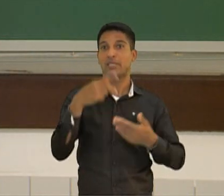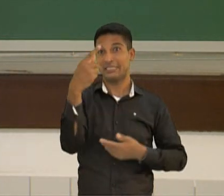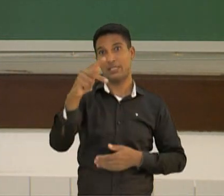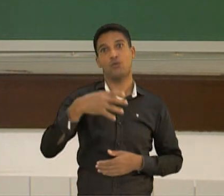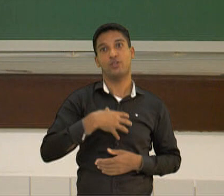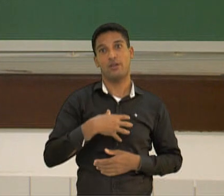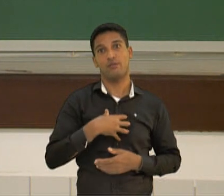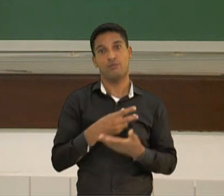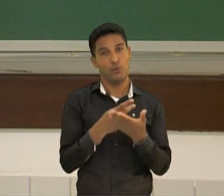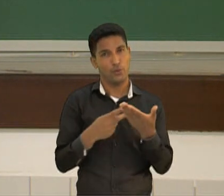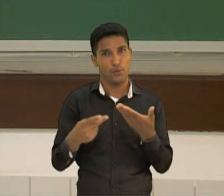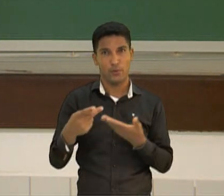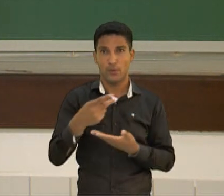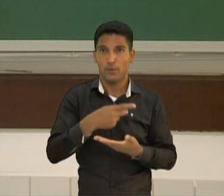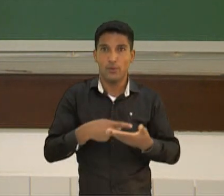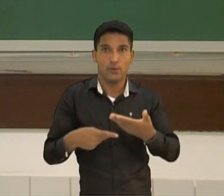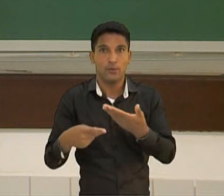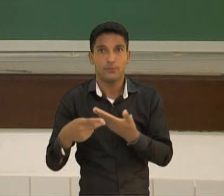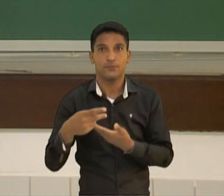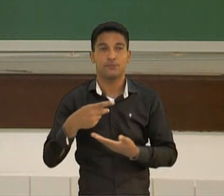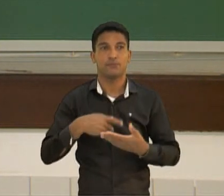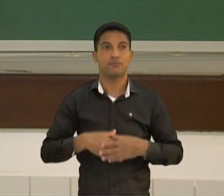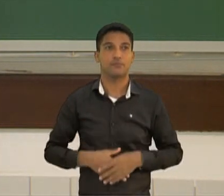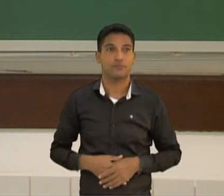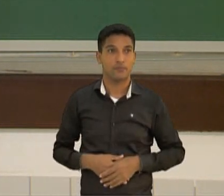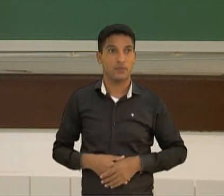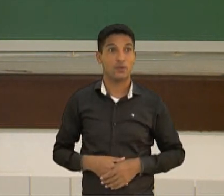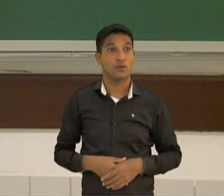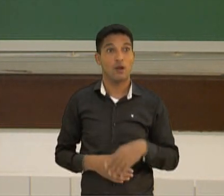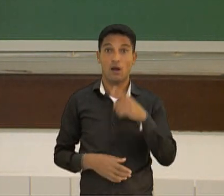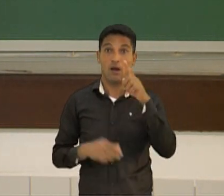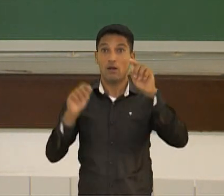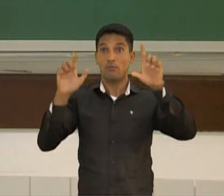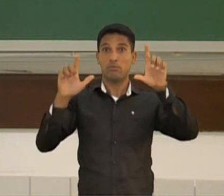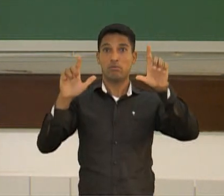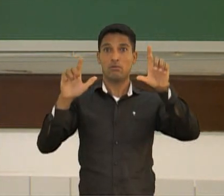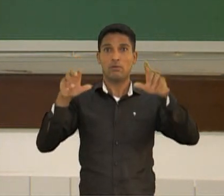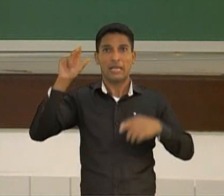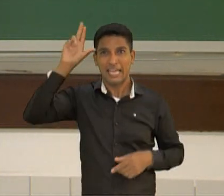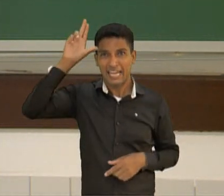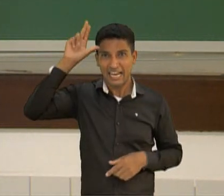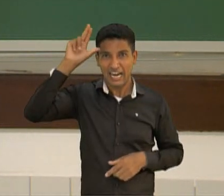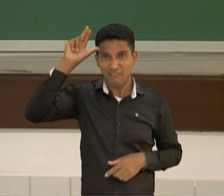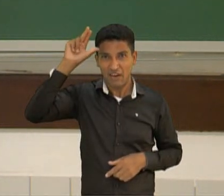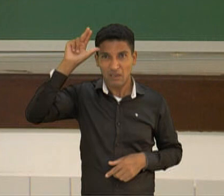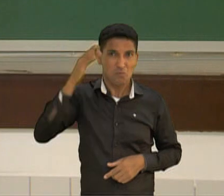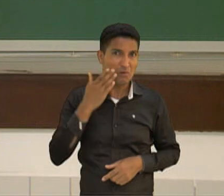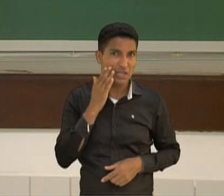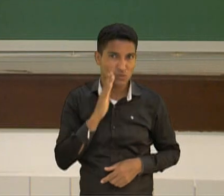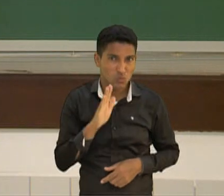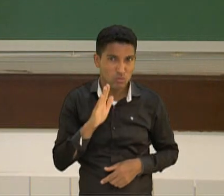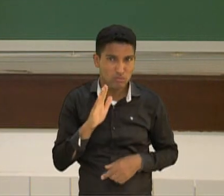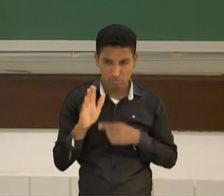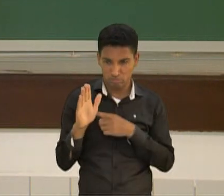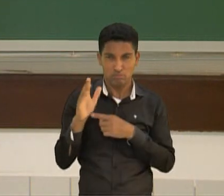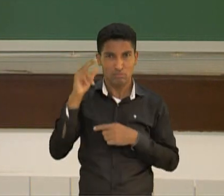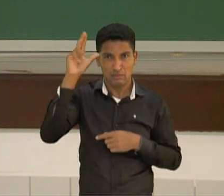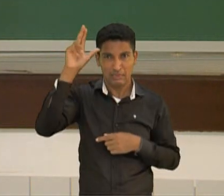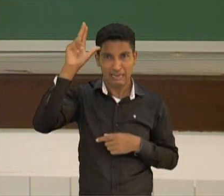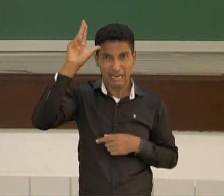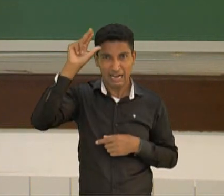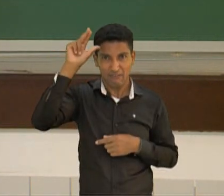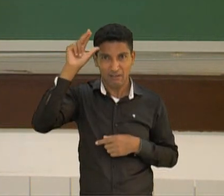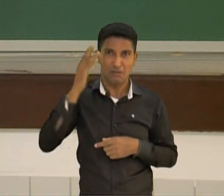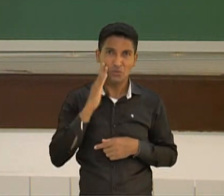aqui, do Franz Marx, né, os grandes cavalos azuis. Cavalos são azuis? Não. Mas foi, assim, uma opção, né,